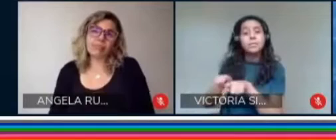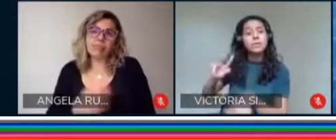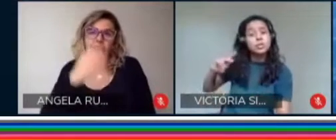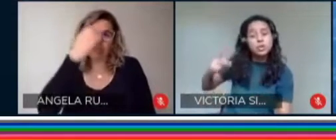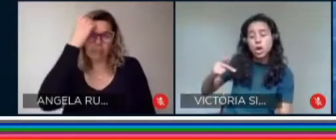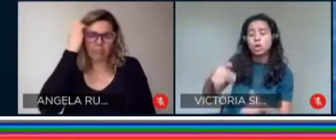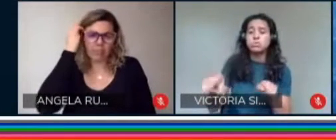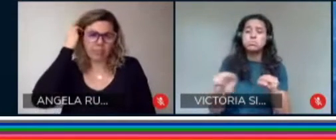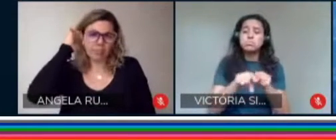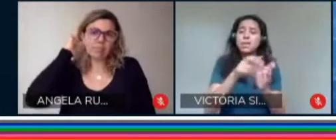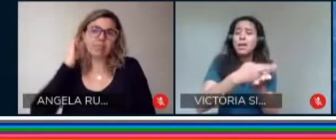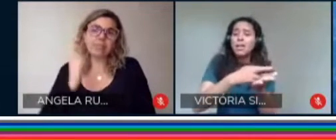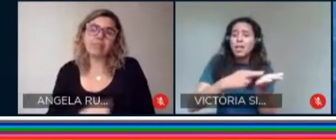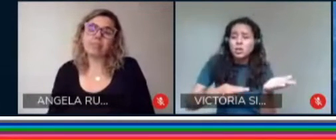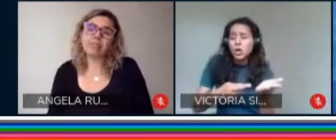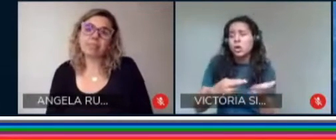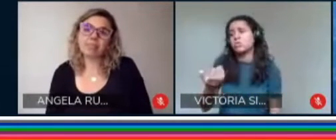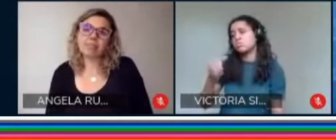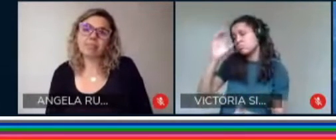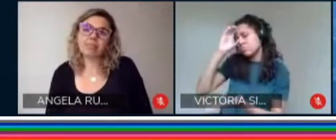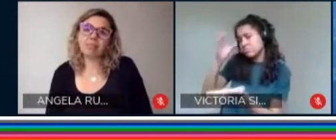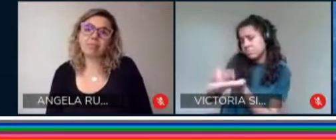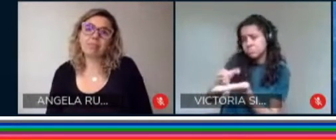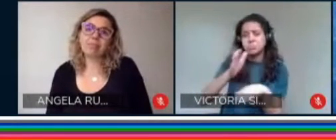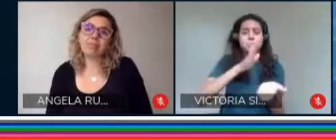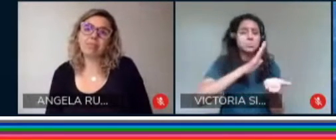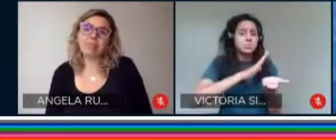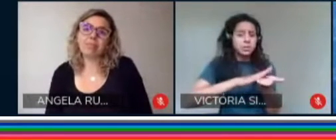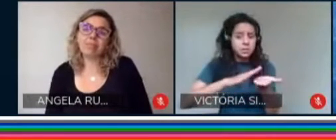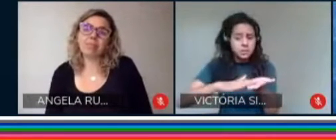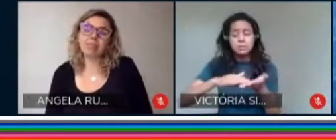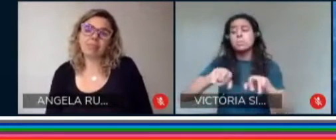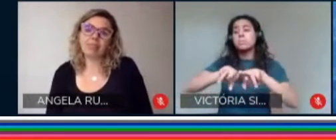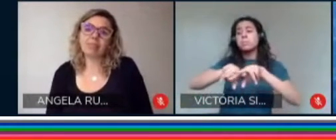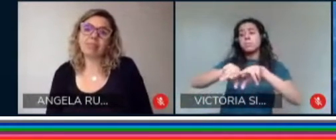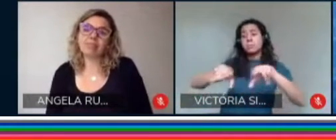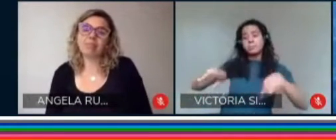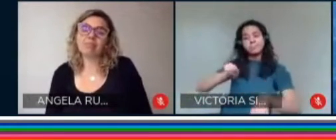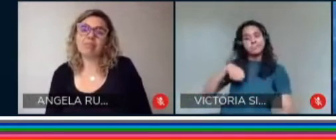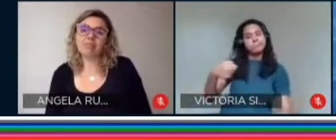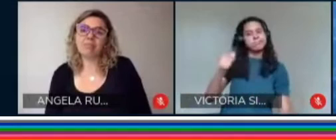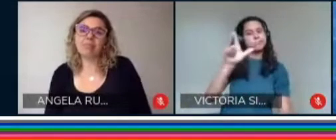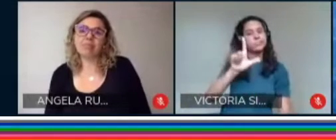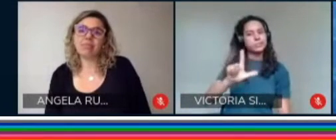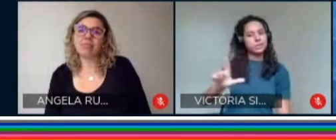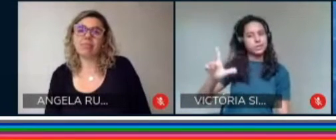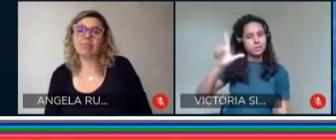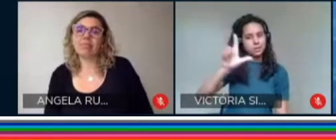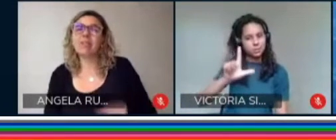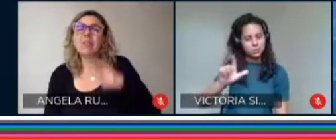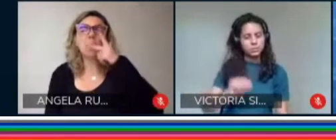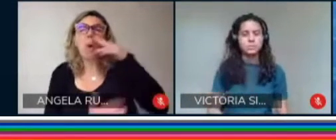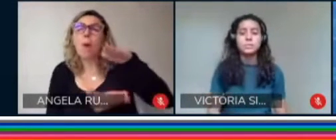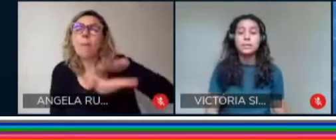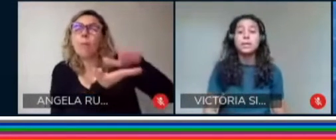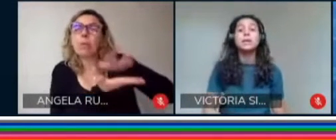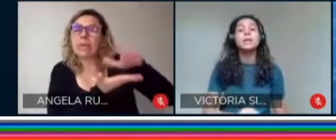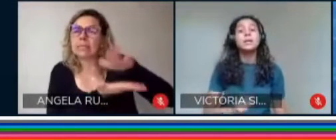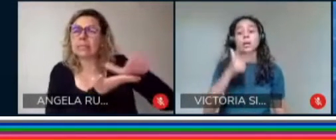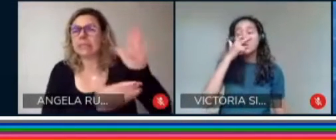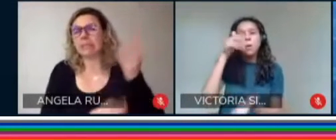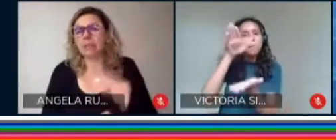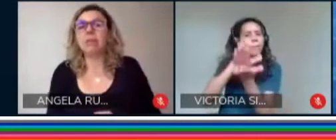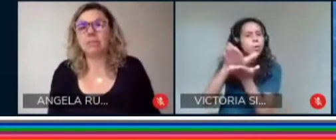relatórios, teses e dissertações e outros tipos. O que é literatura para o trabalho acadêmico?